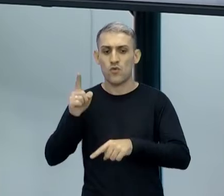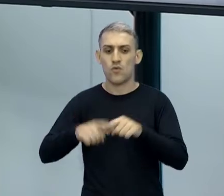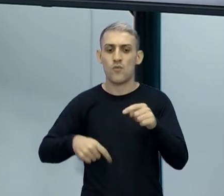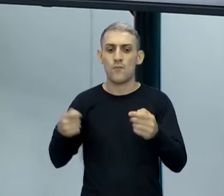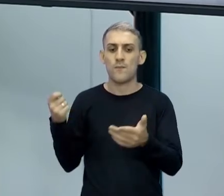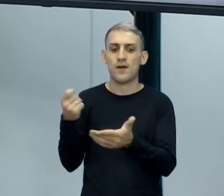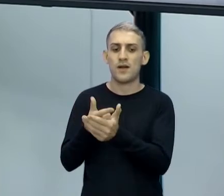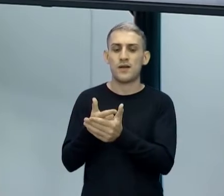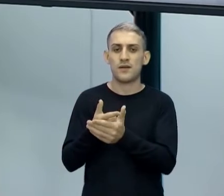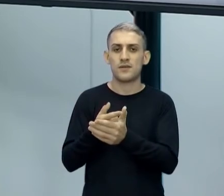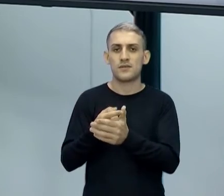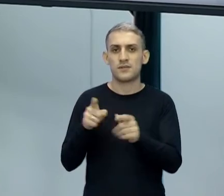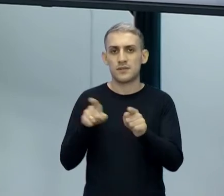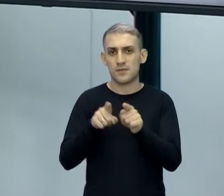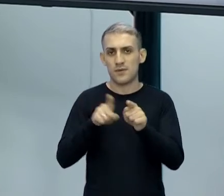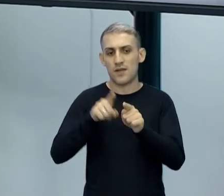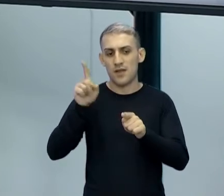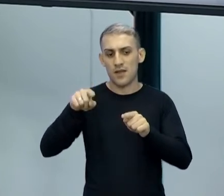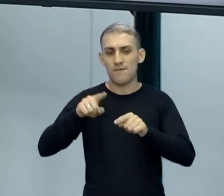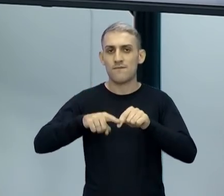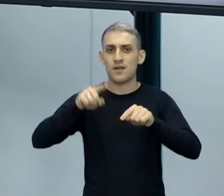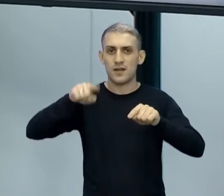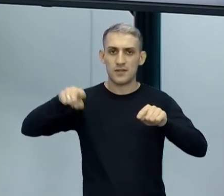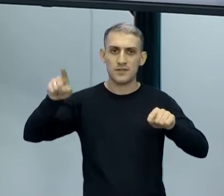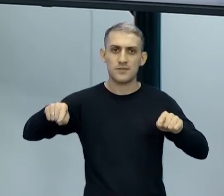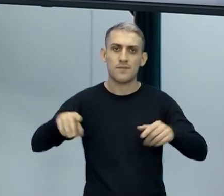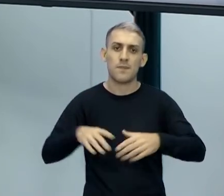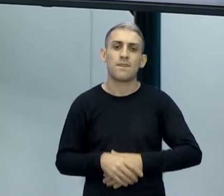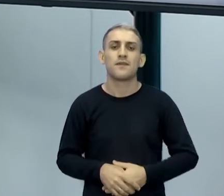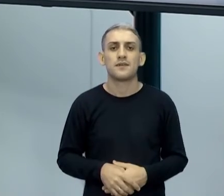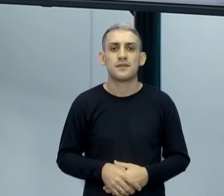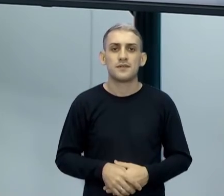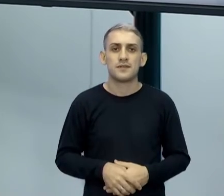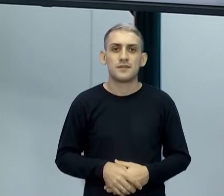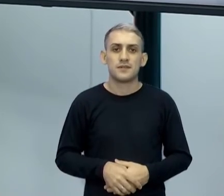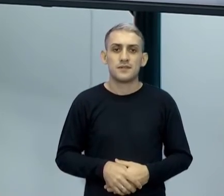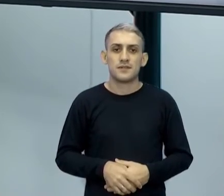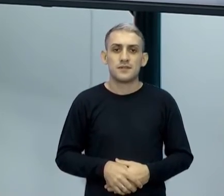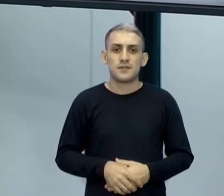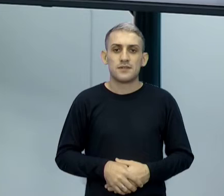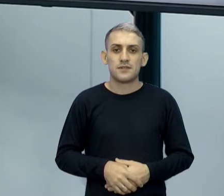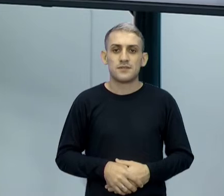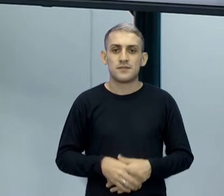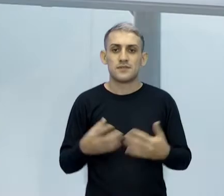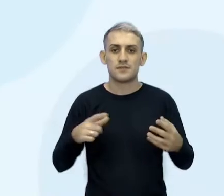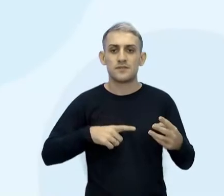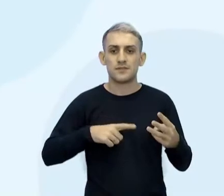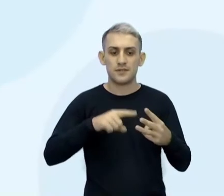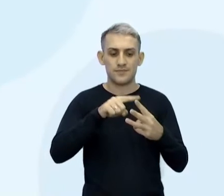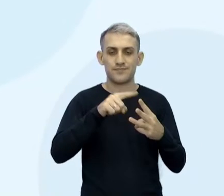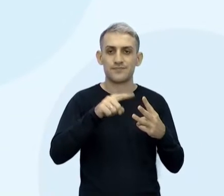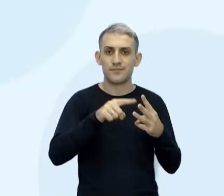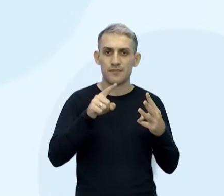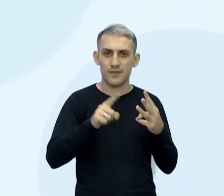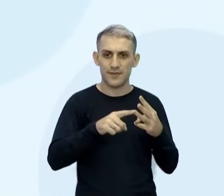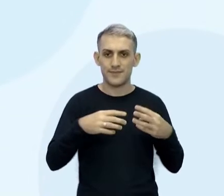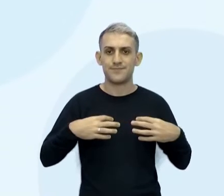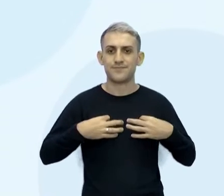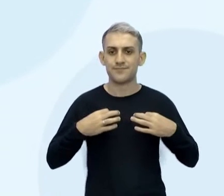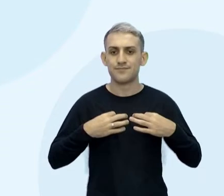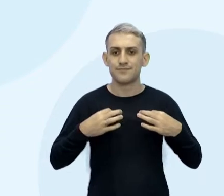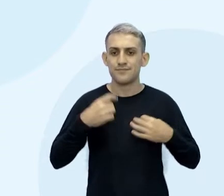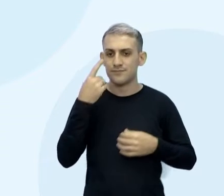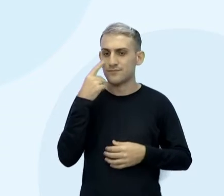comprados, né, consumidos aí no caso, vão ser variáveis, tá? Então, essas 3 camisetas aqui, ó, esse